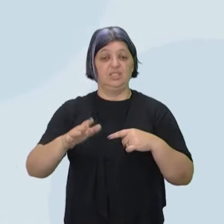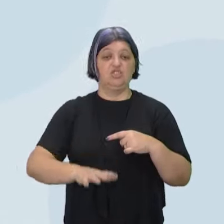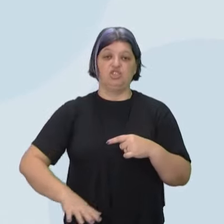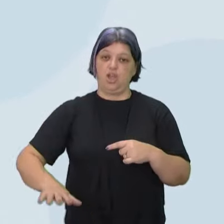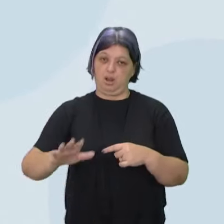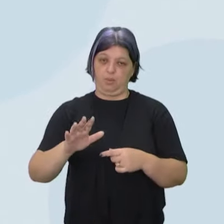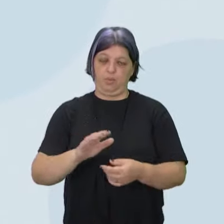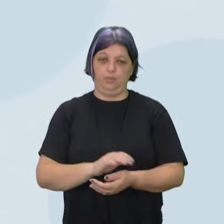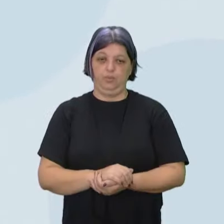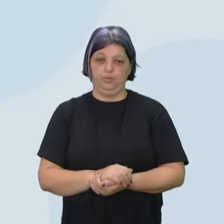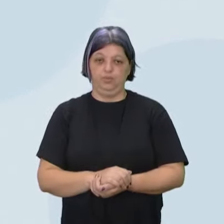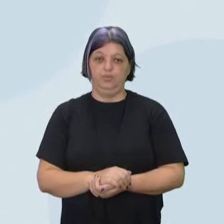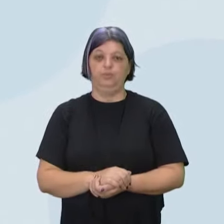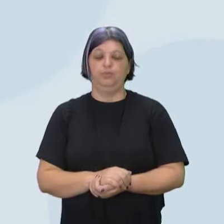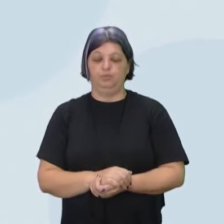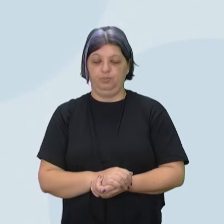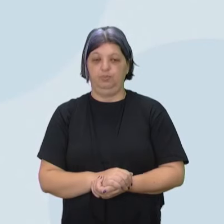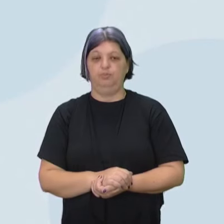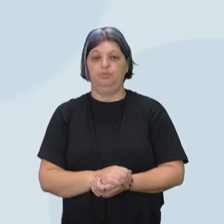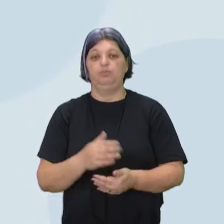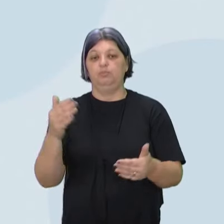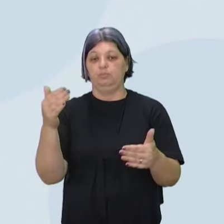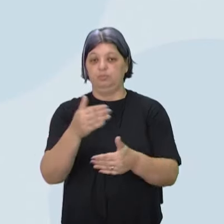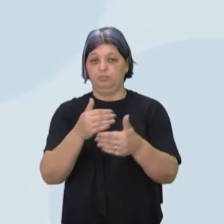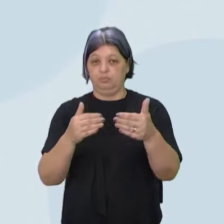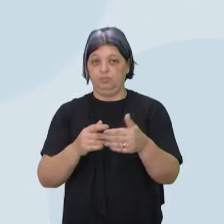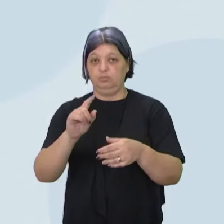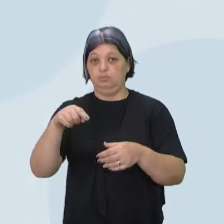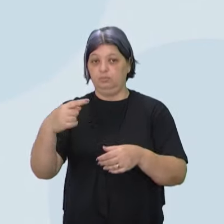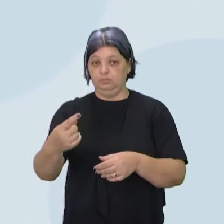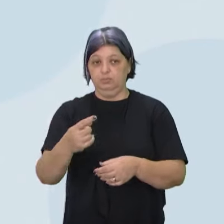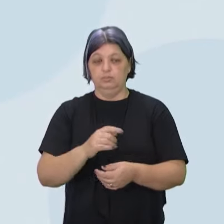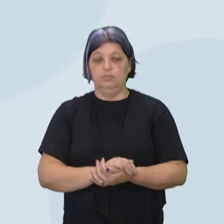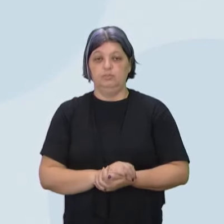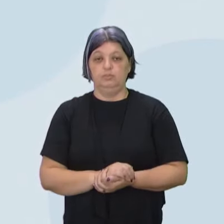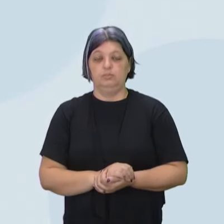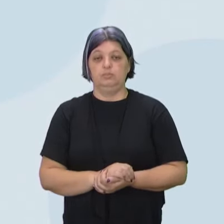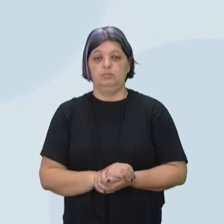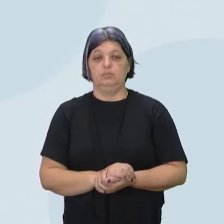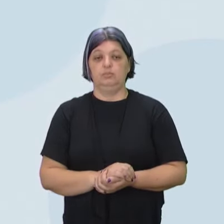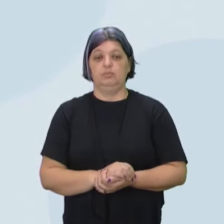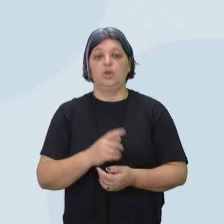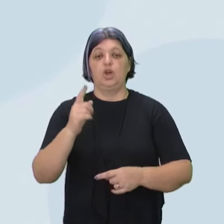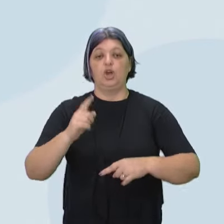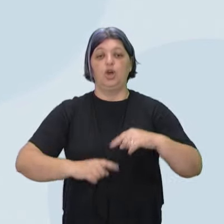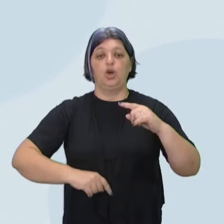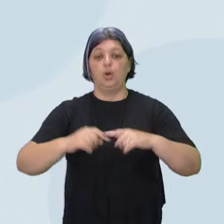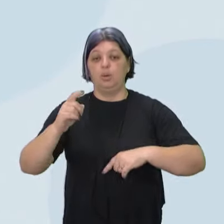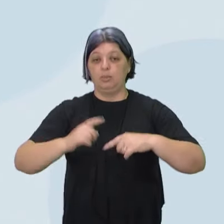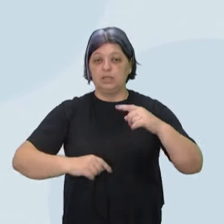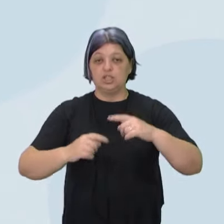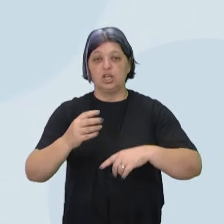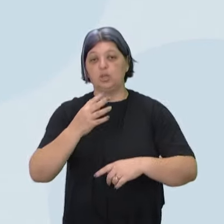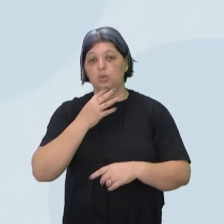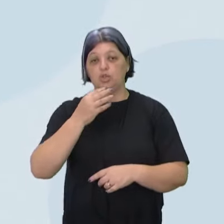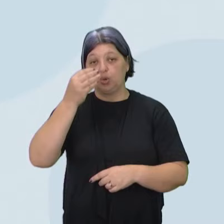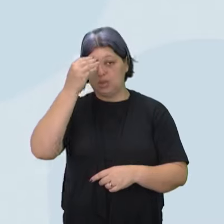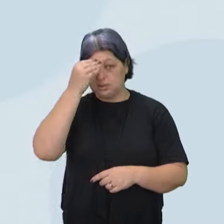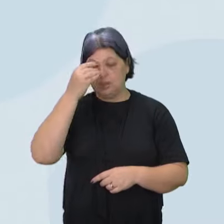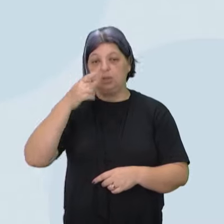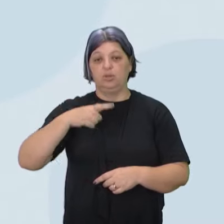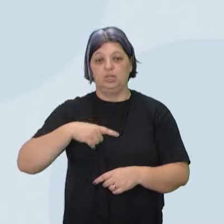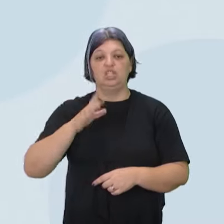ok? Muito bem. Partindo para o próximo, os objetos de conhecimento, né? Aí nós temos